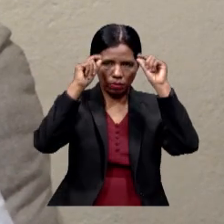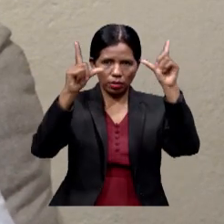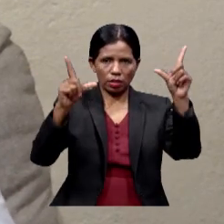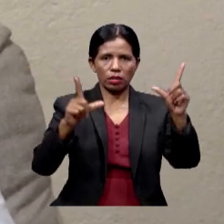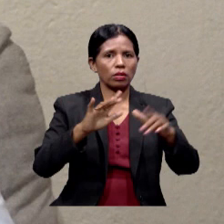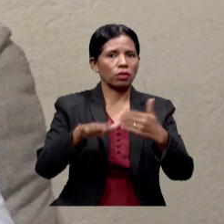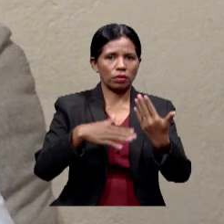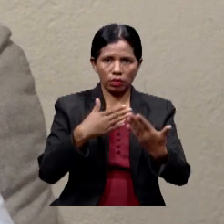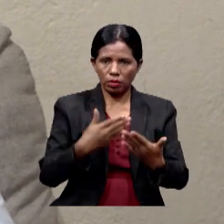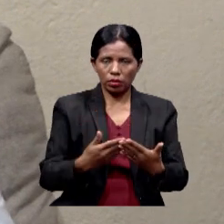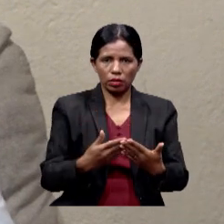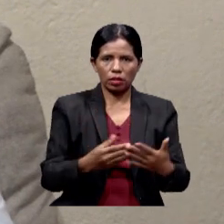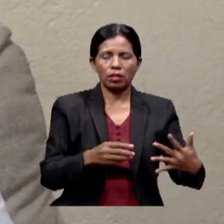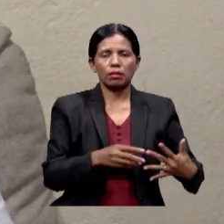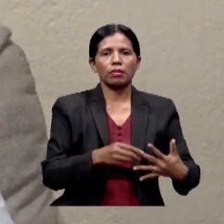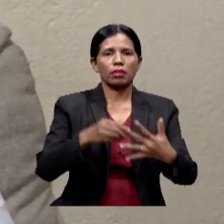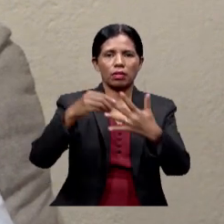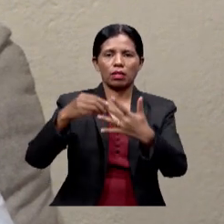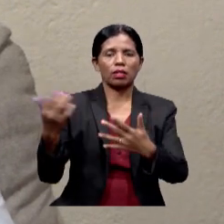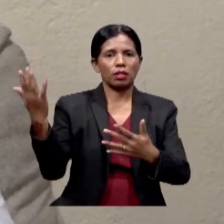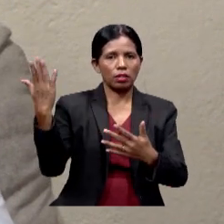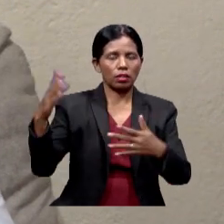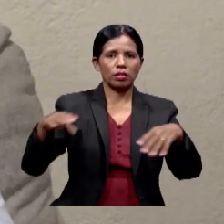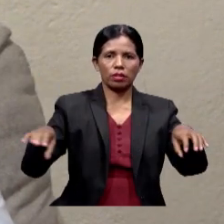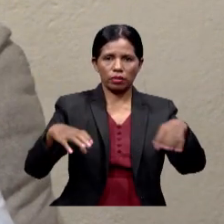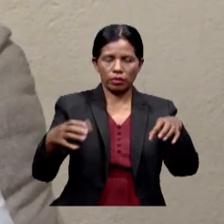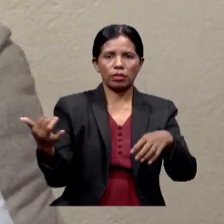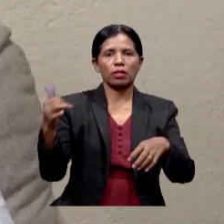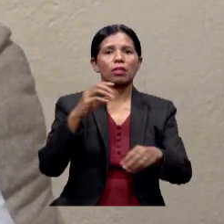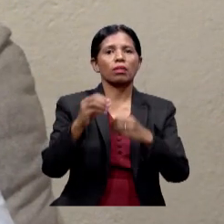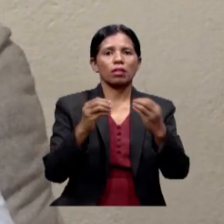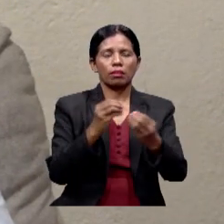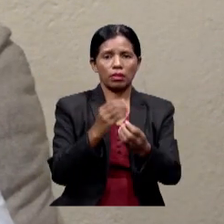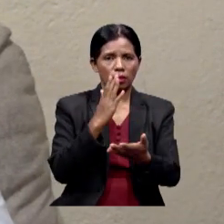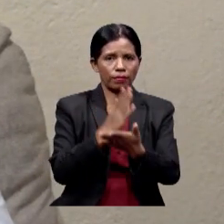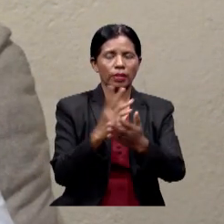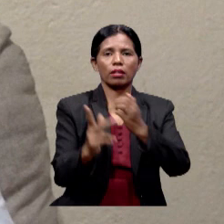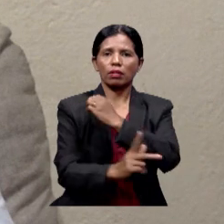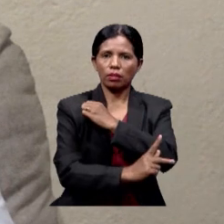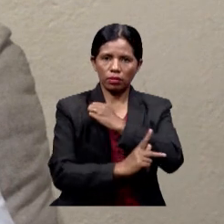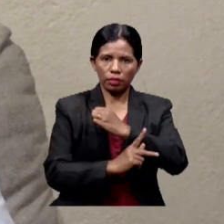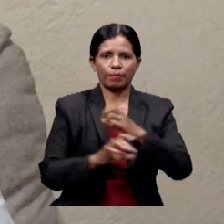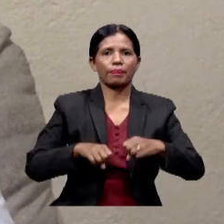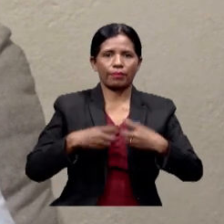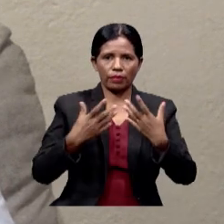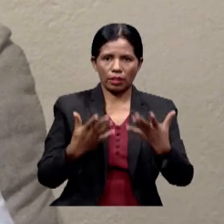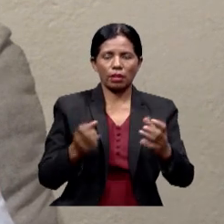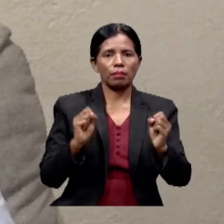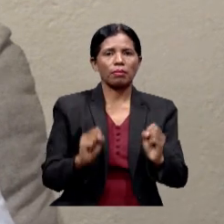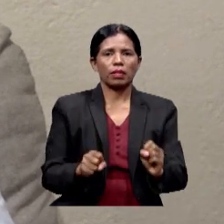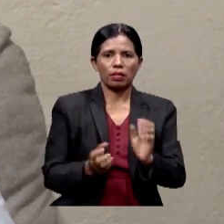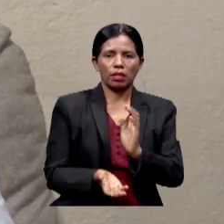Atomic, lio e a serviço sireba e a medida sire prevenção o insama catubele